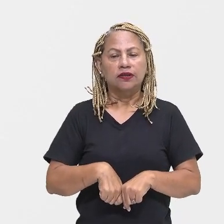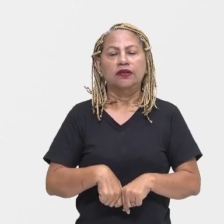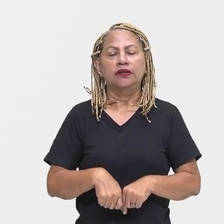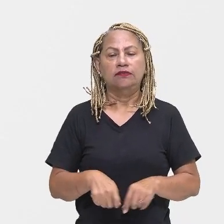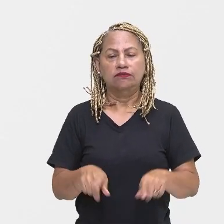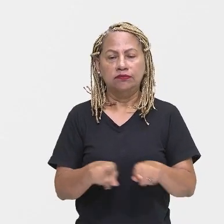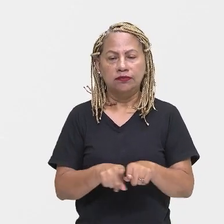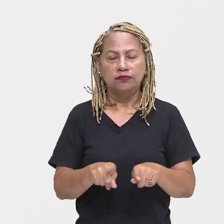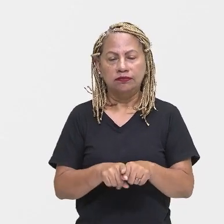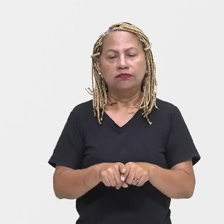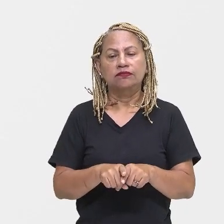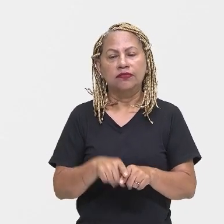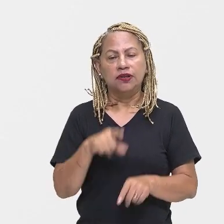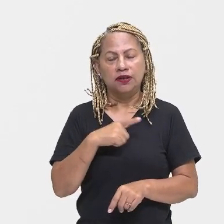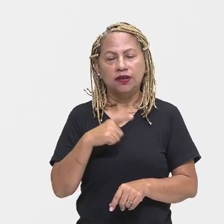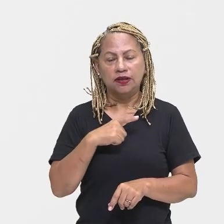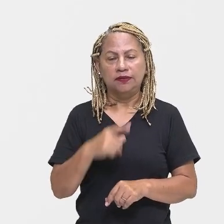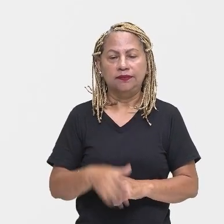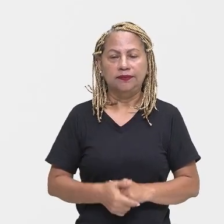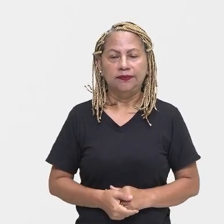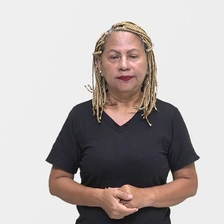nas próximas décadas.